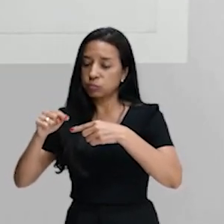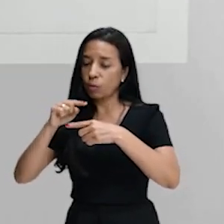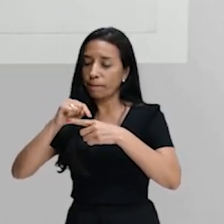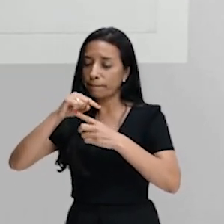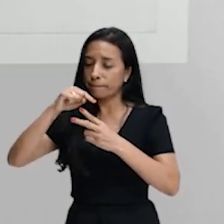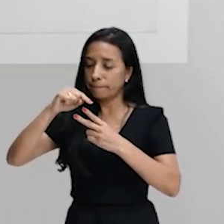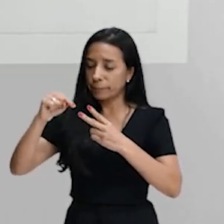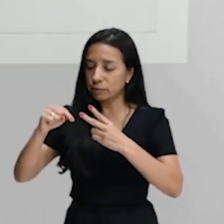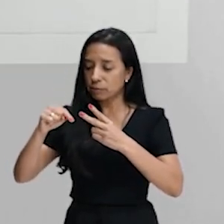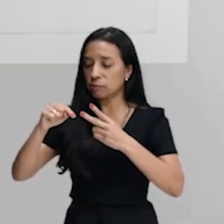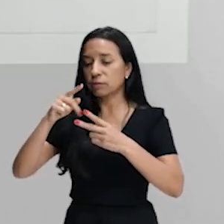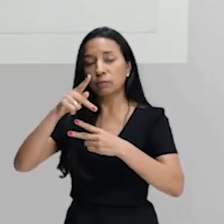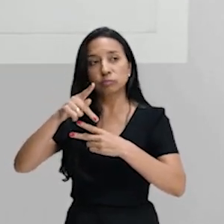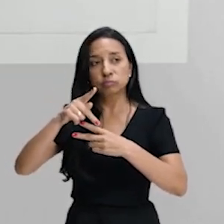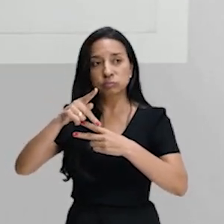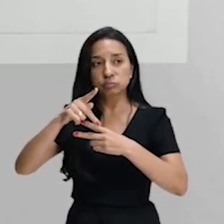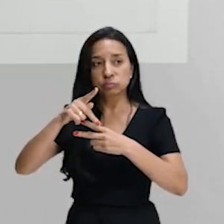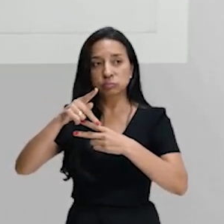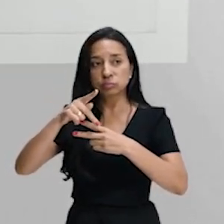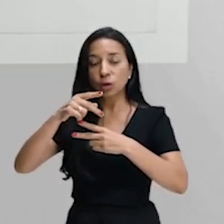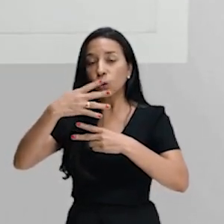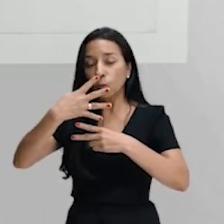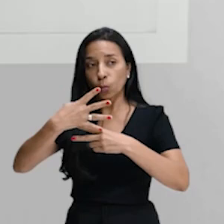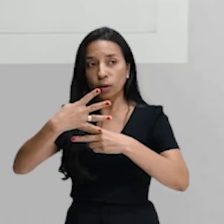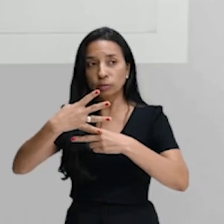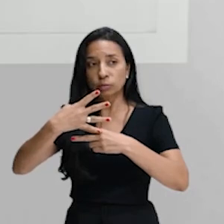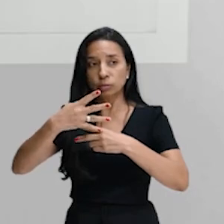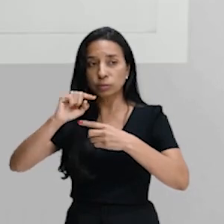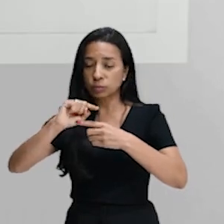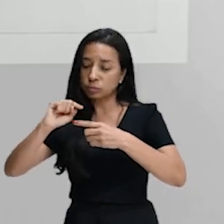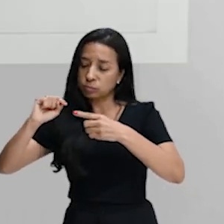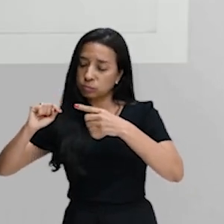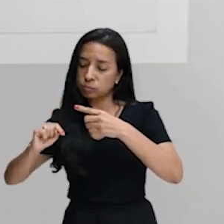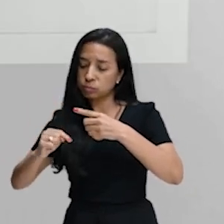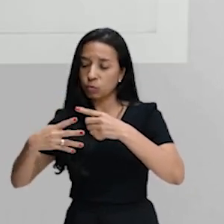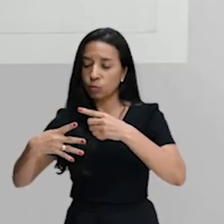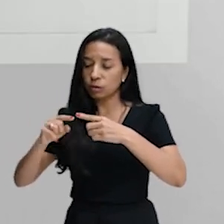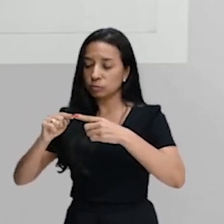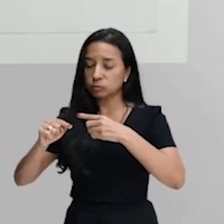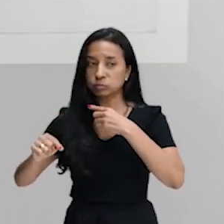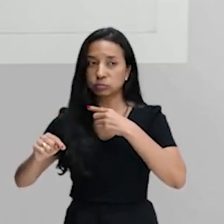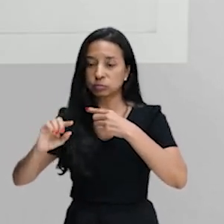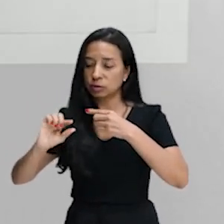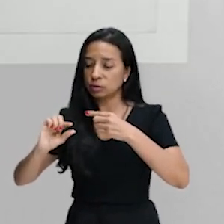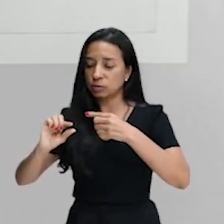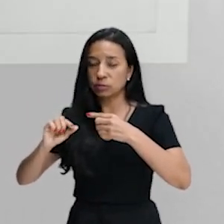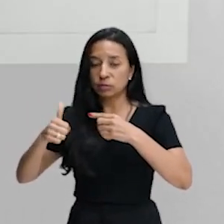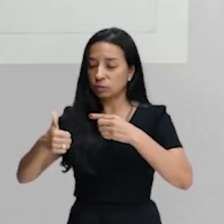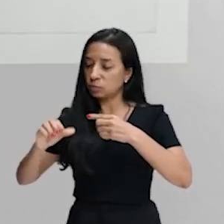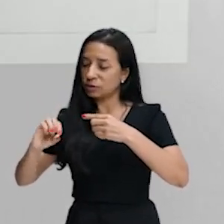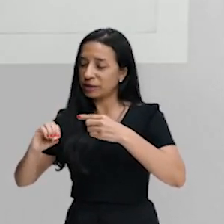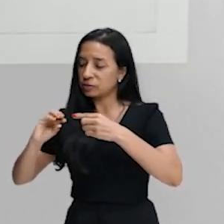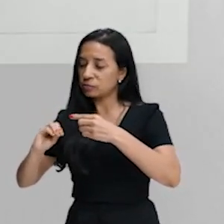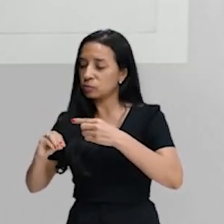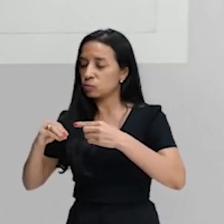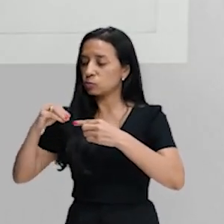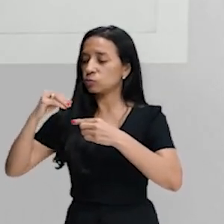menos 1, eu vou subir ele, ó. Ele vai subir 10 a primeira, ou somente 10, né? Então vai ficar, ó,